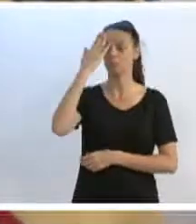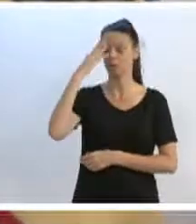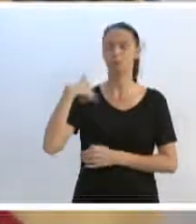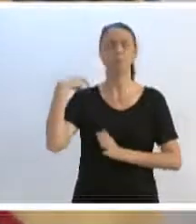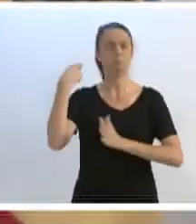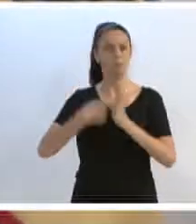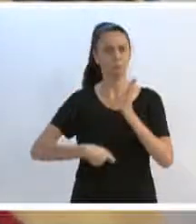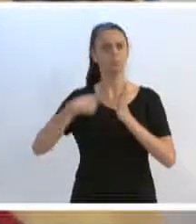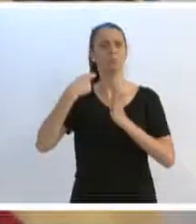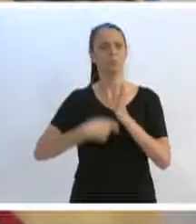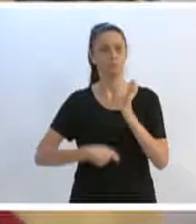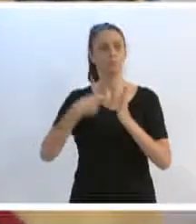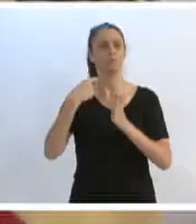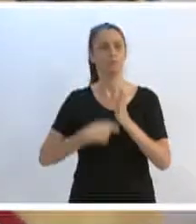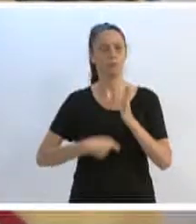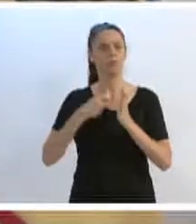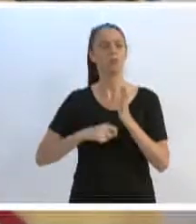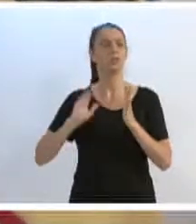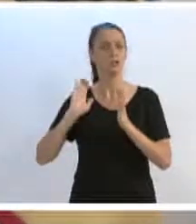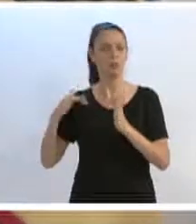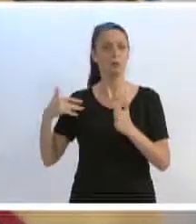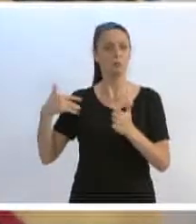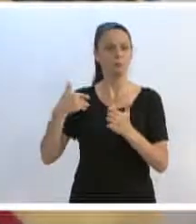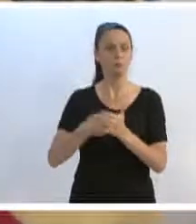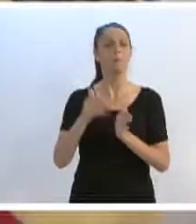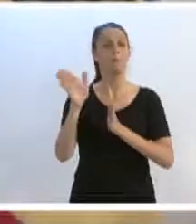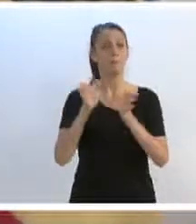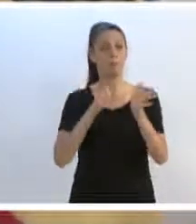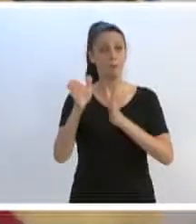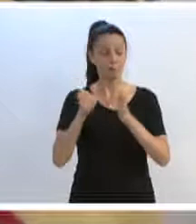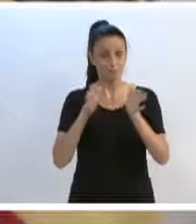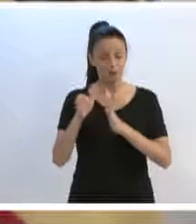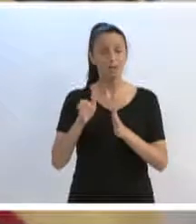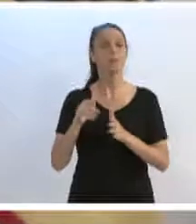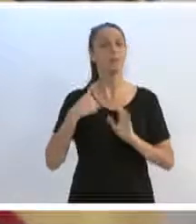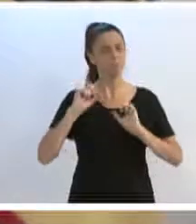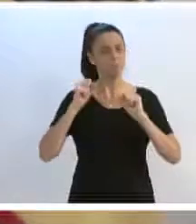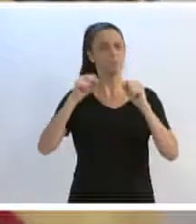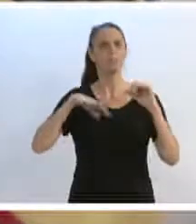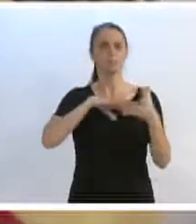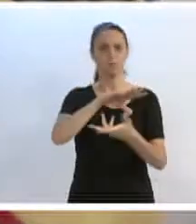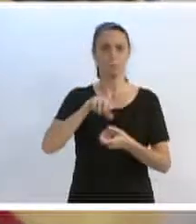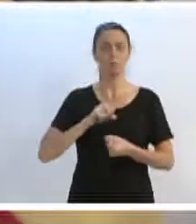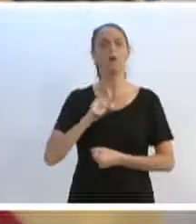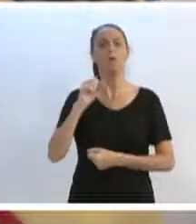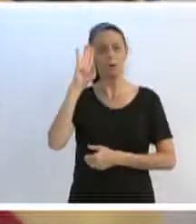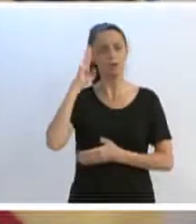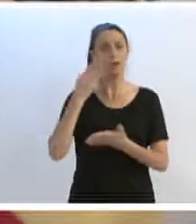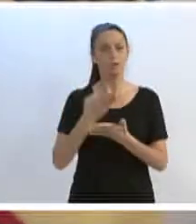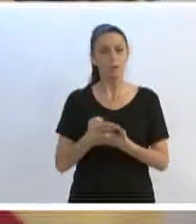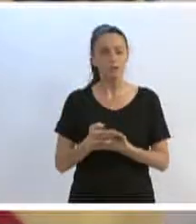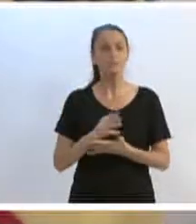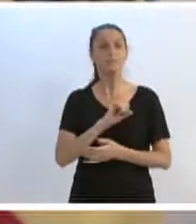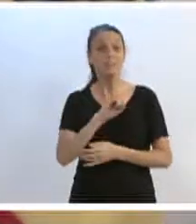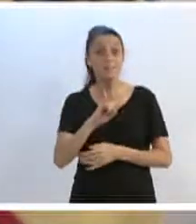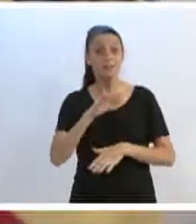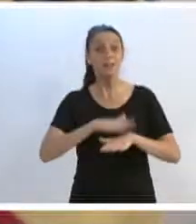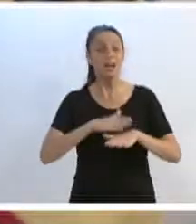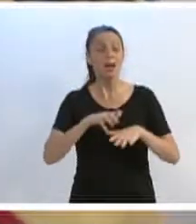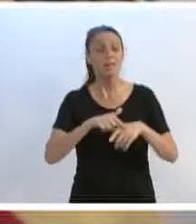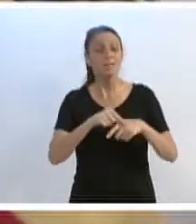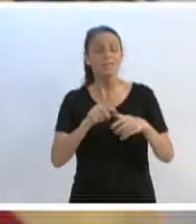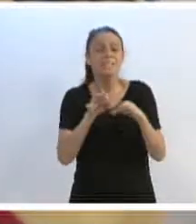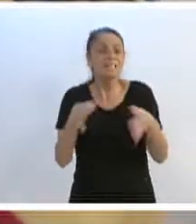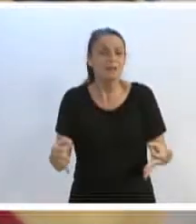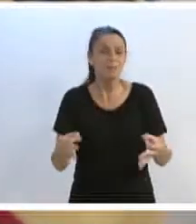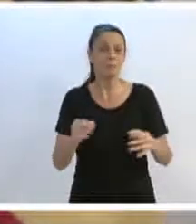desenvolvendo aqui nessa casa e durante o nosso mandato em relação à questão da sustentabilidade. Eu acredito que com pequenas ações e pequenas medidas, a gente pode transformar